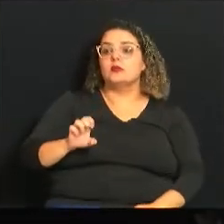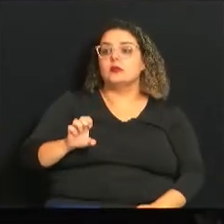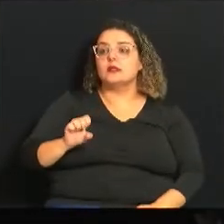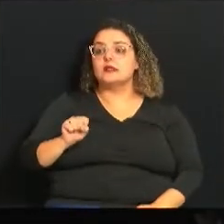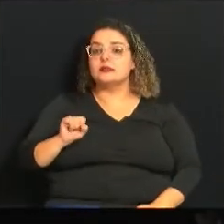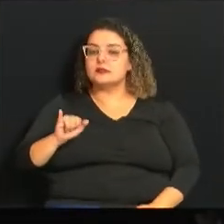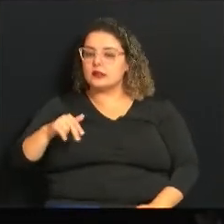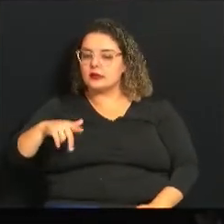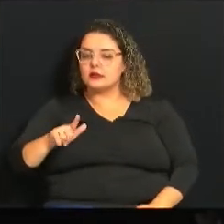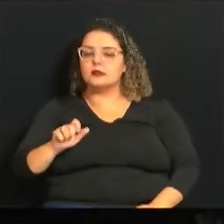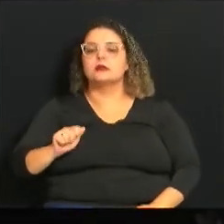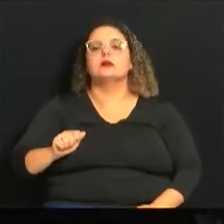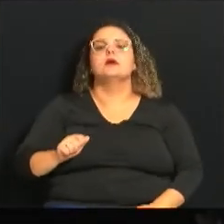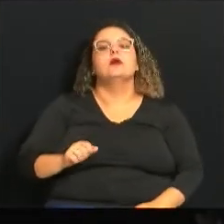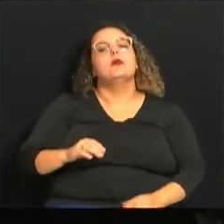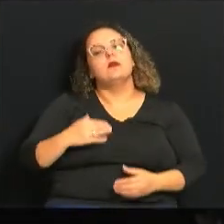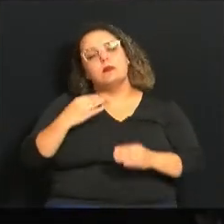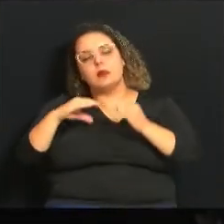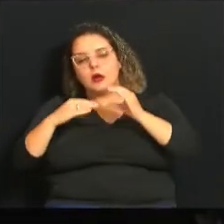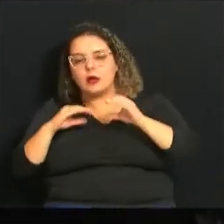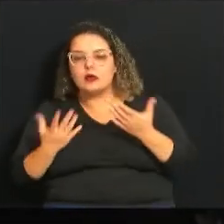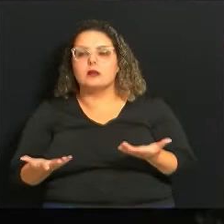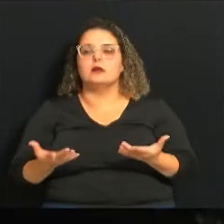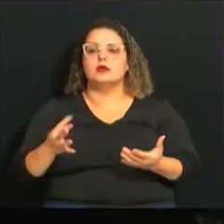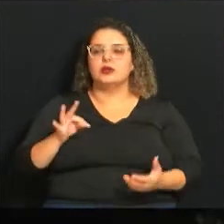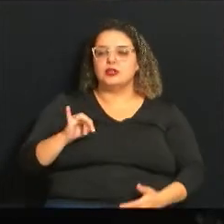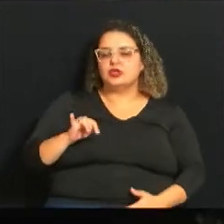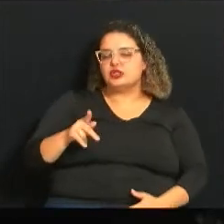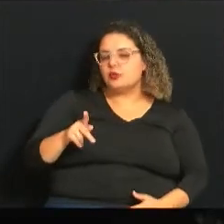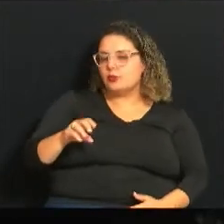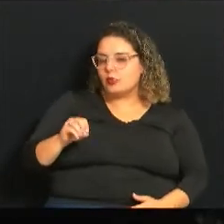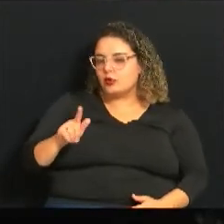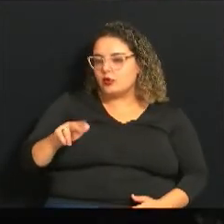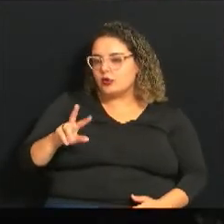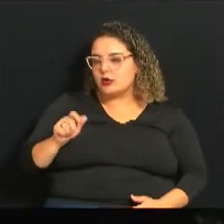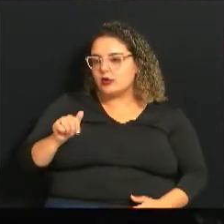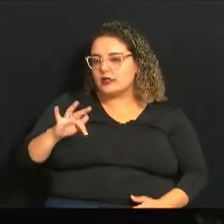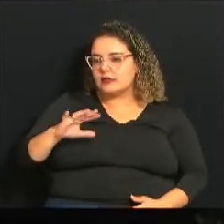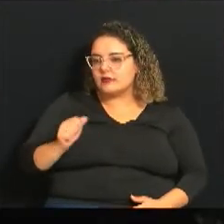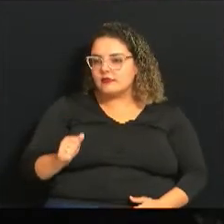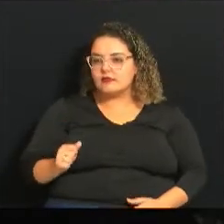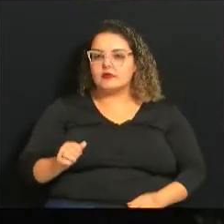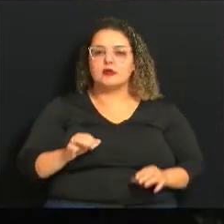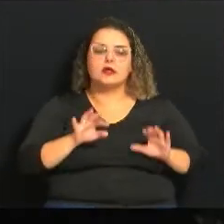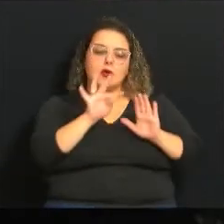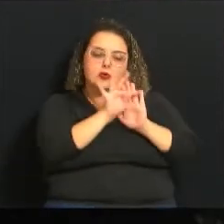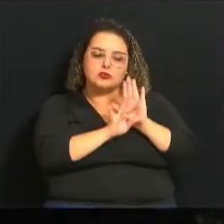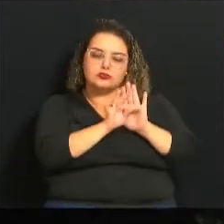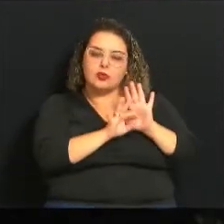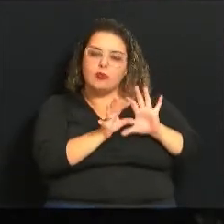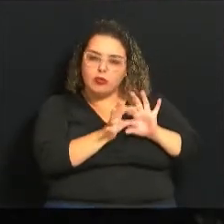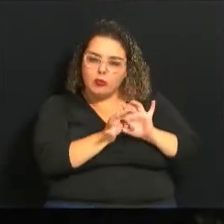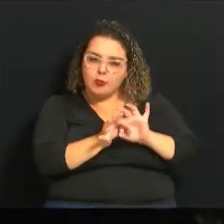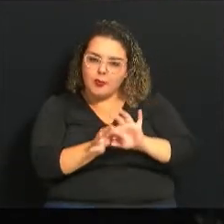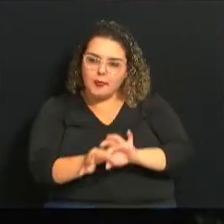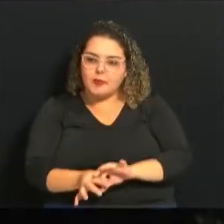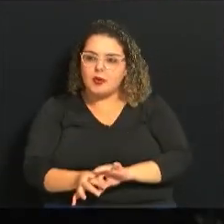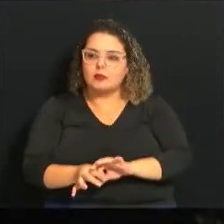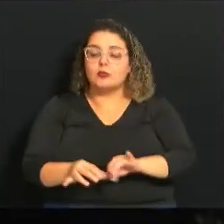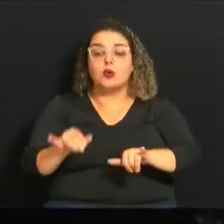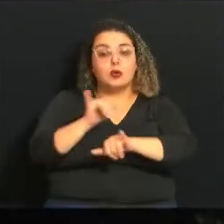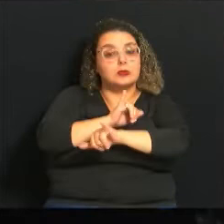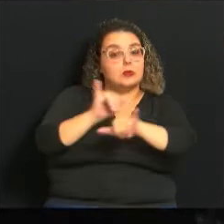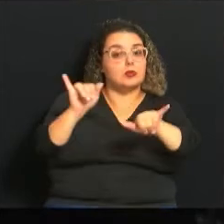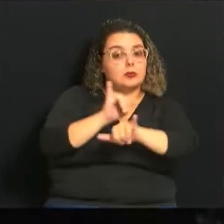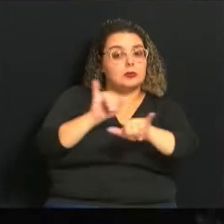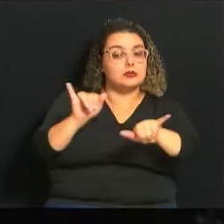comunicação, tem um pouco de tipografia, da união com o texto também. Com a publicidade tem a questão